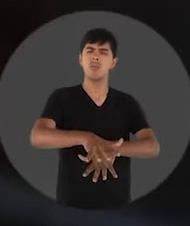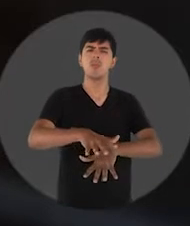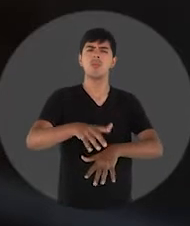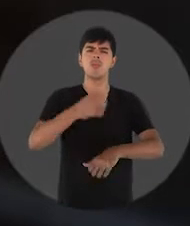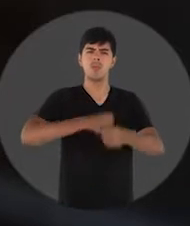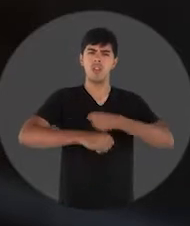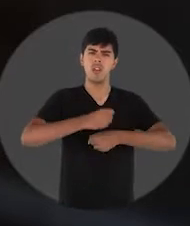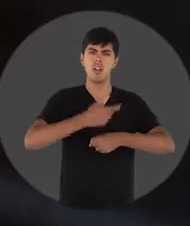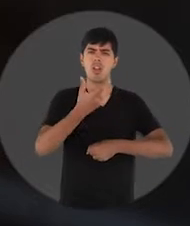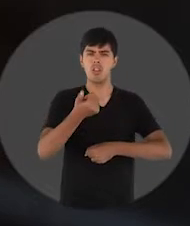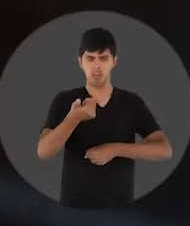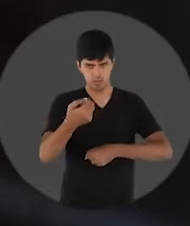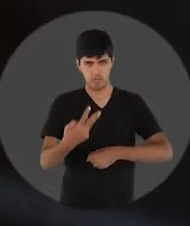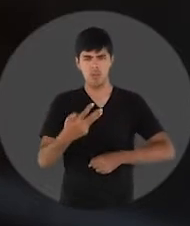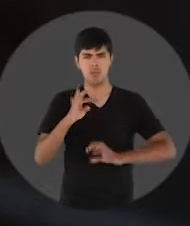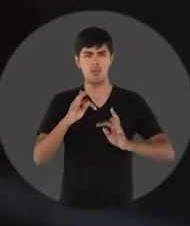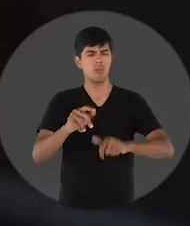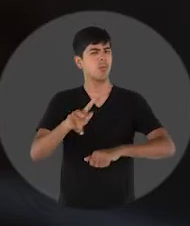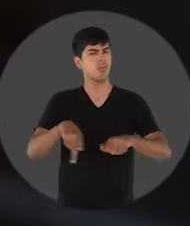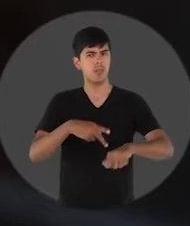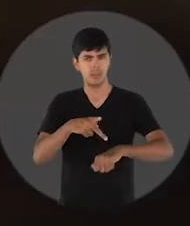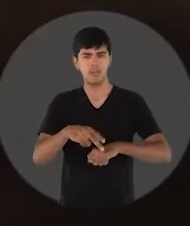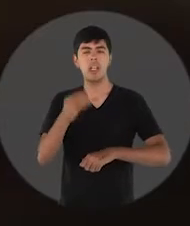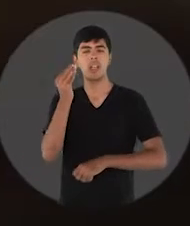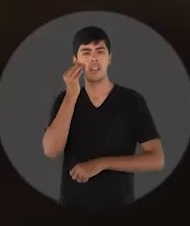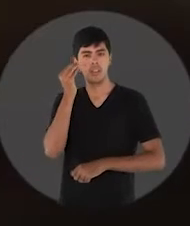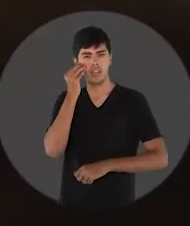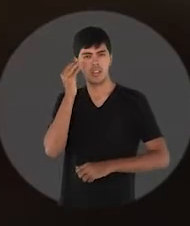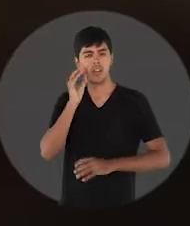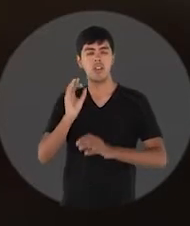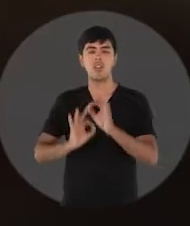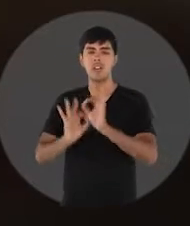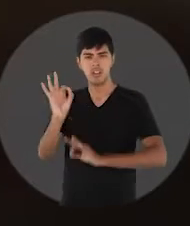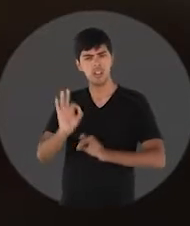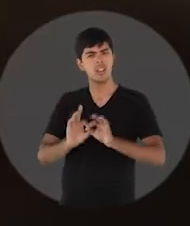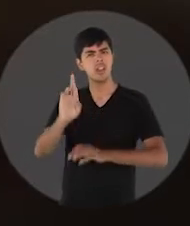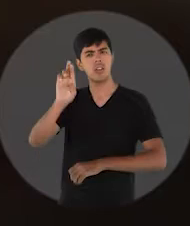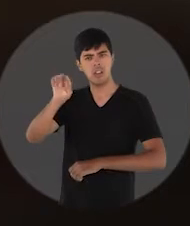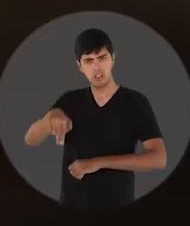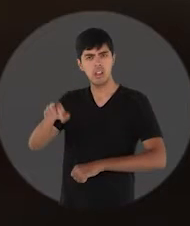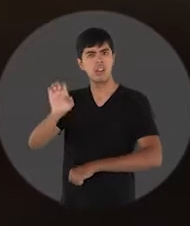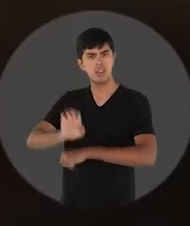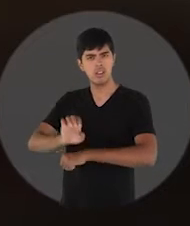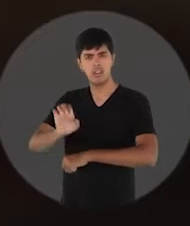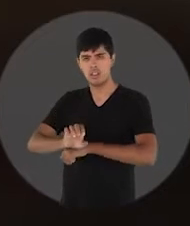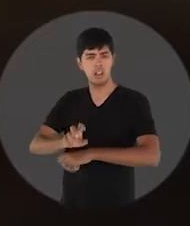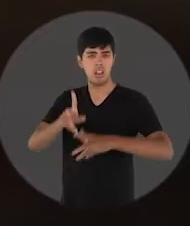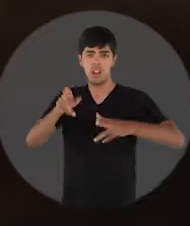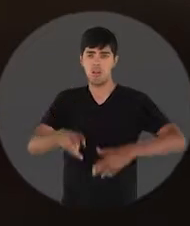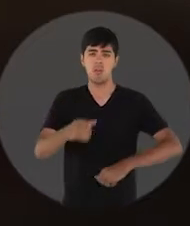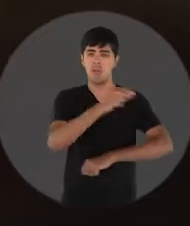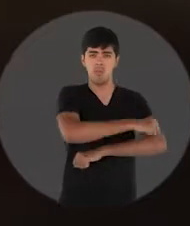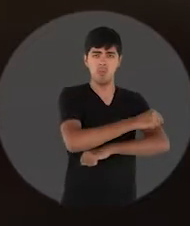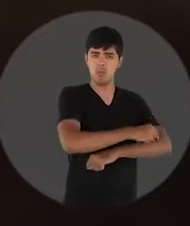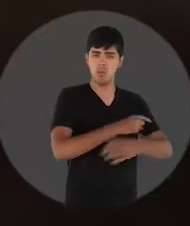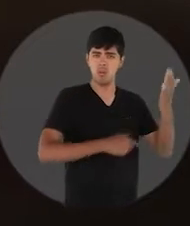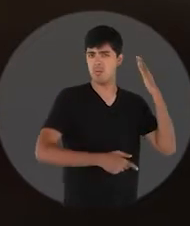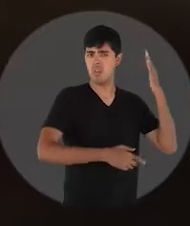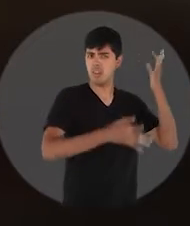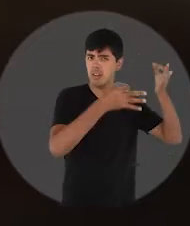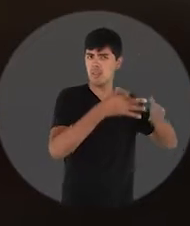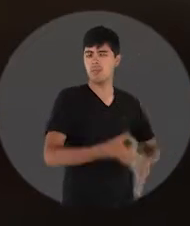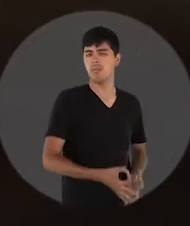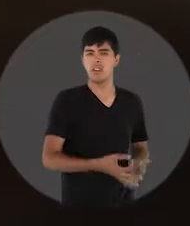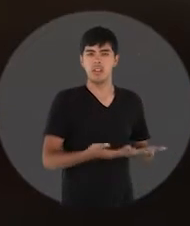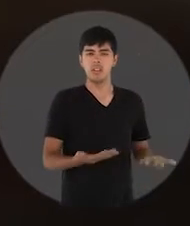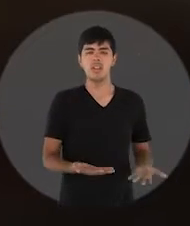manifestações de 2013 por todo o país. Tentei fazer com o Rio Grande do Norte o mesmo que havia feito com Mossoró